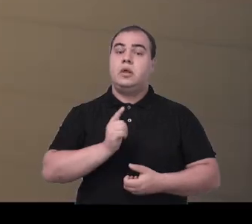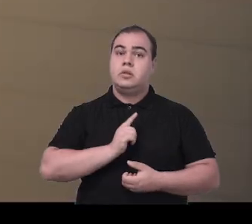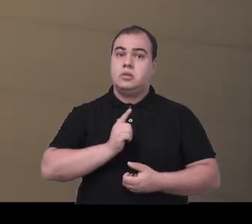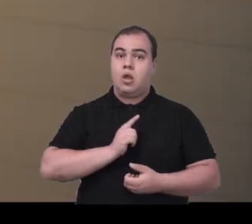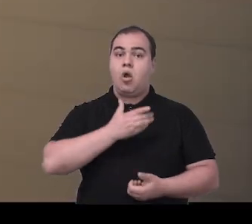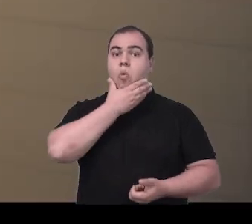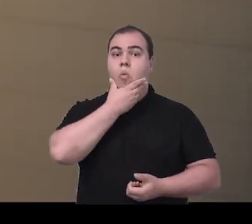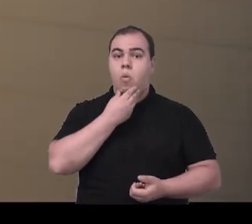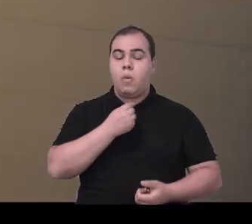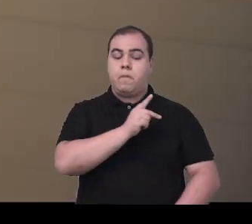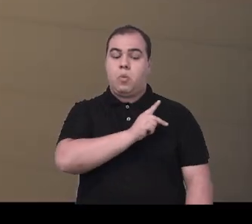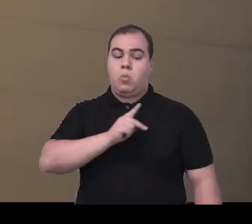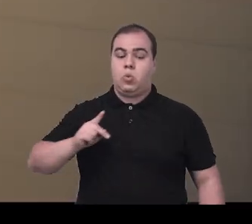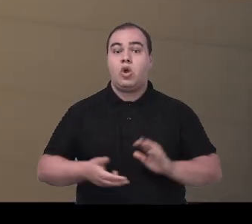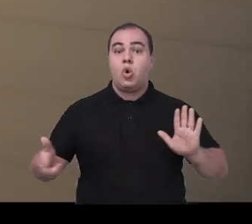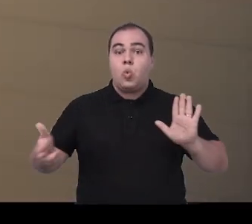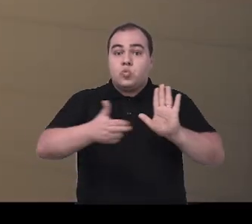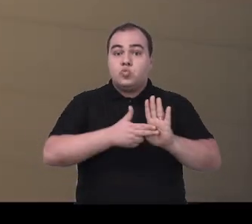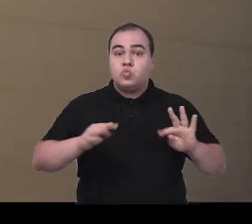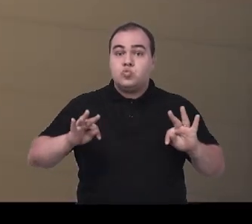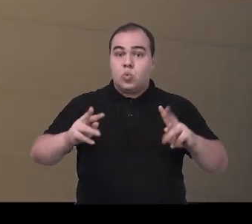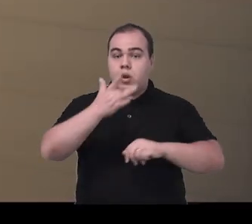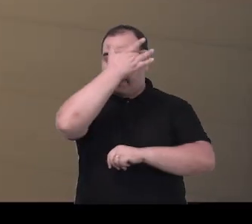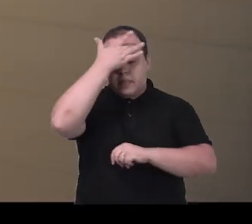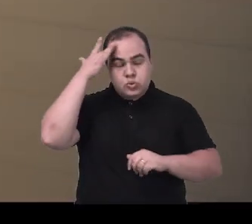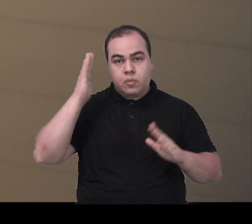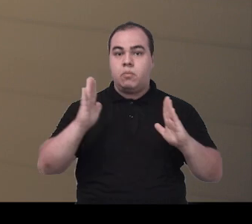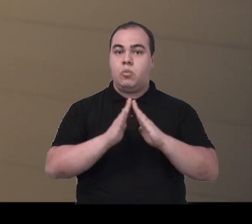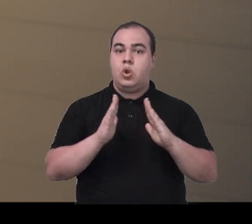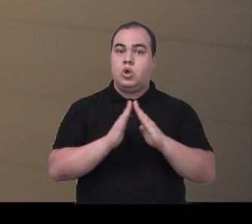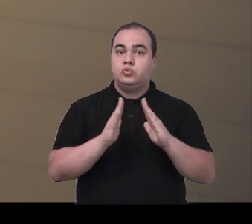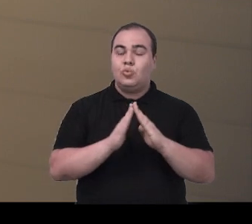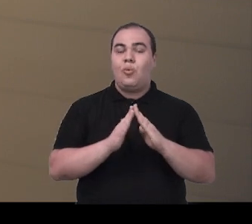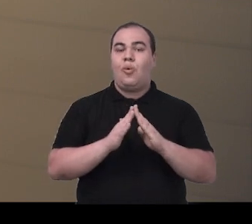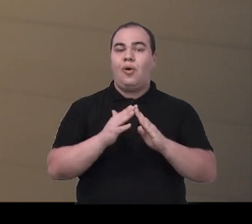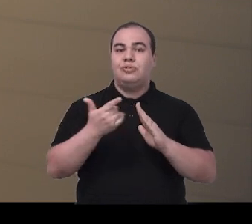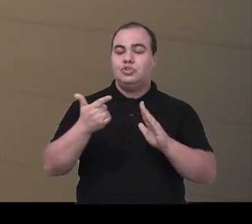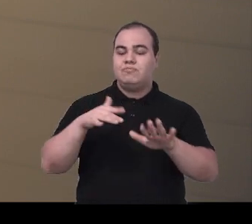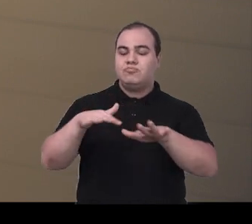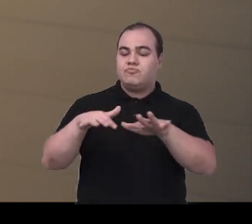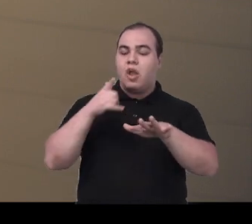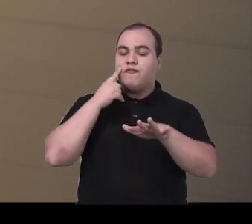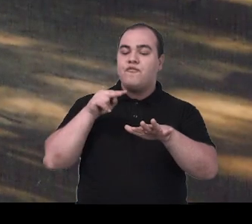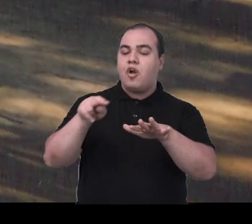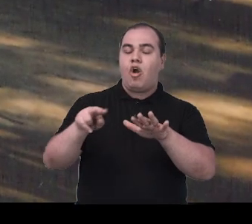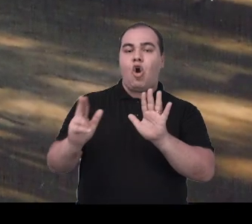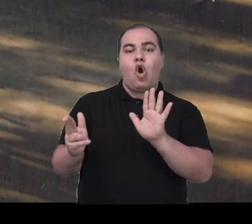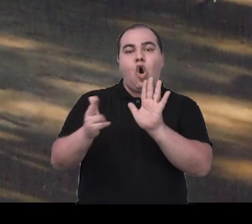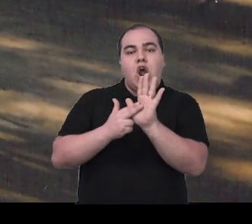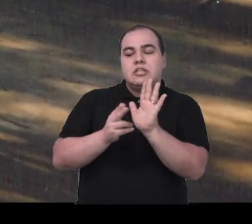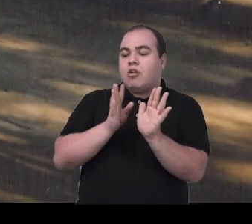um promotor do Ministério Público reconhecer todos aqueles moradores que não tinham documentos Então